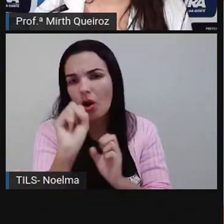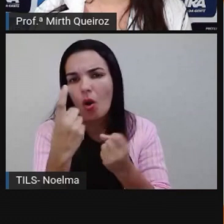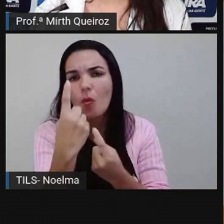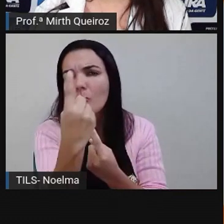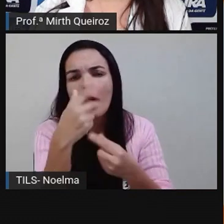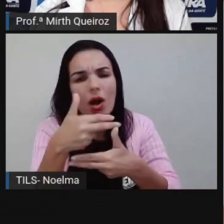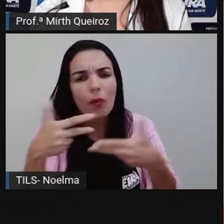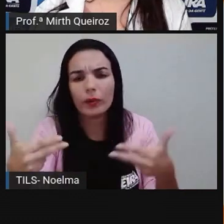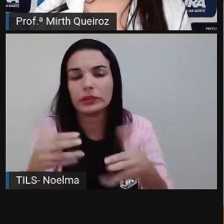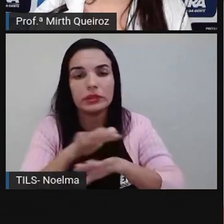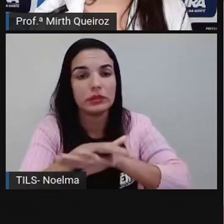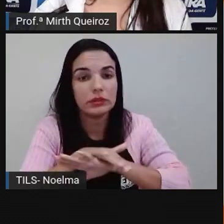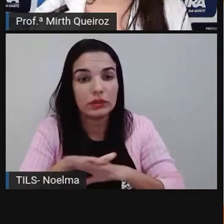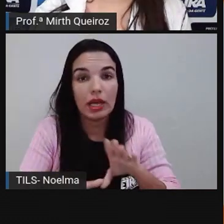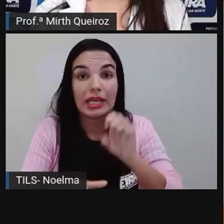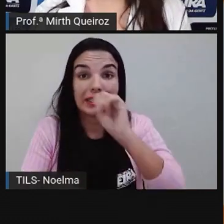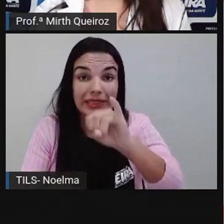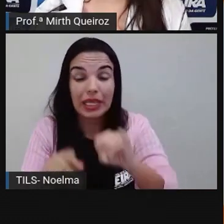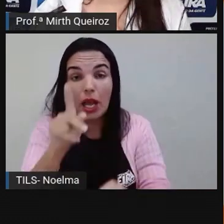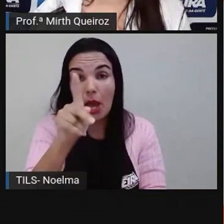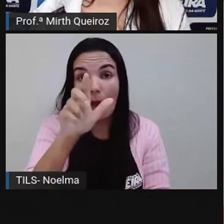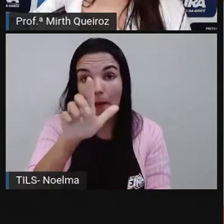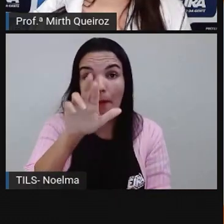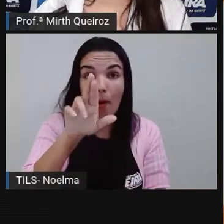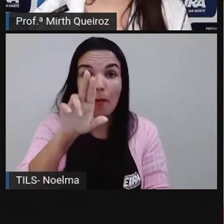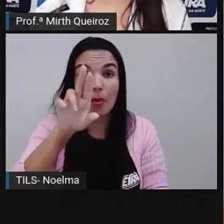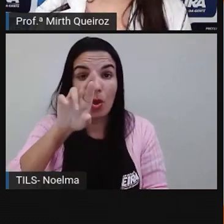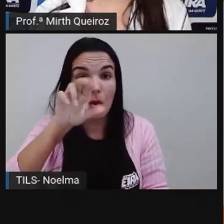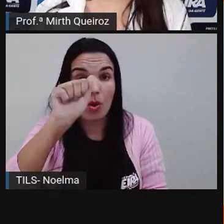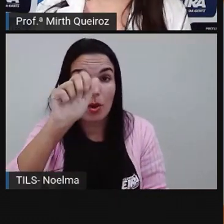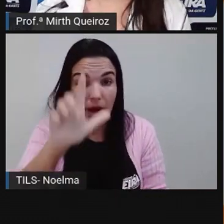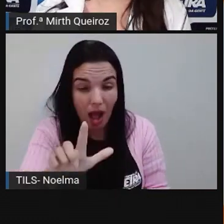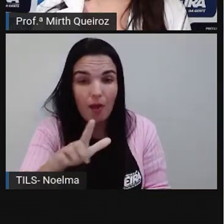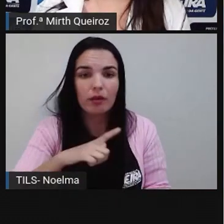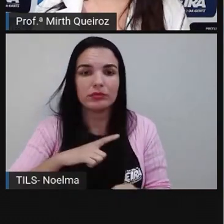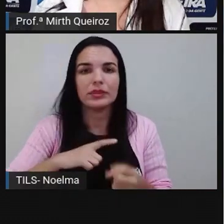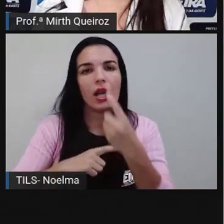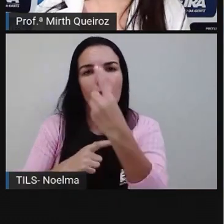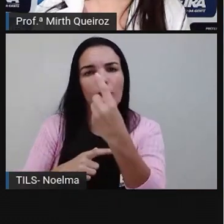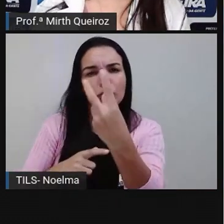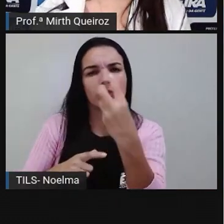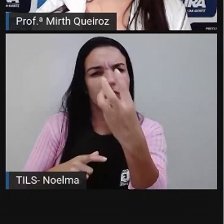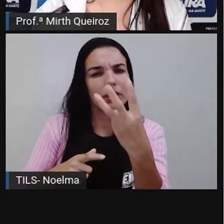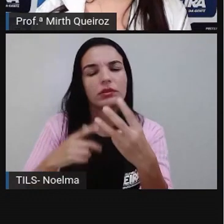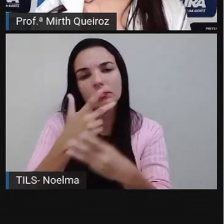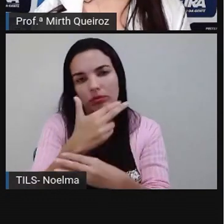mais do que uma coisa, mais do que uma pessoa, mais do que um objeto.